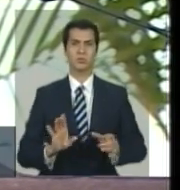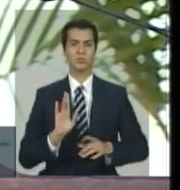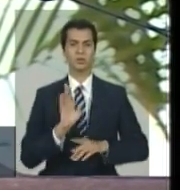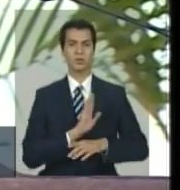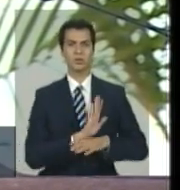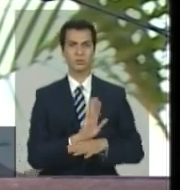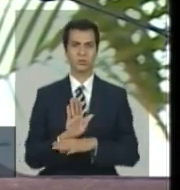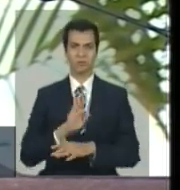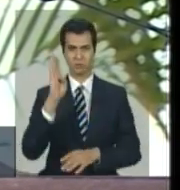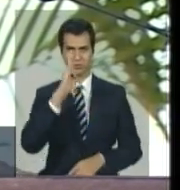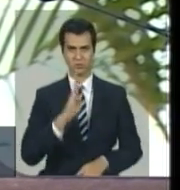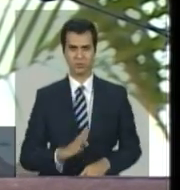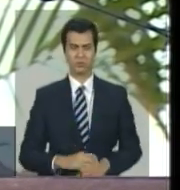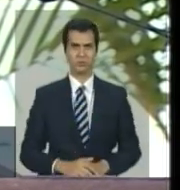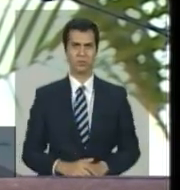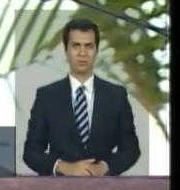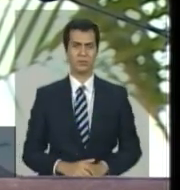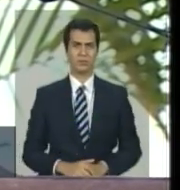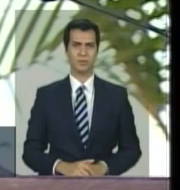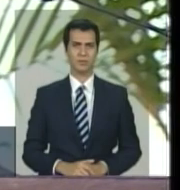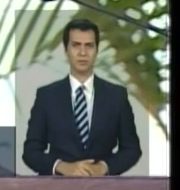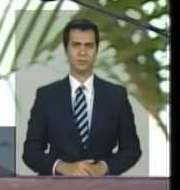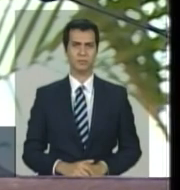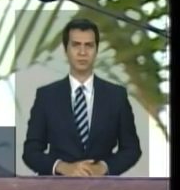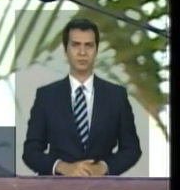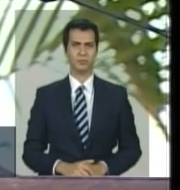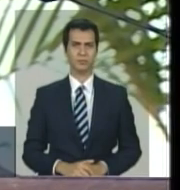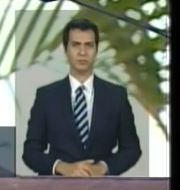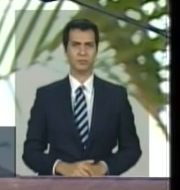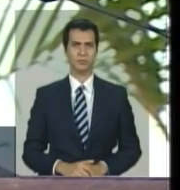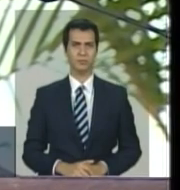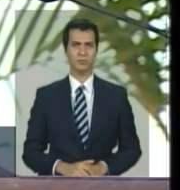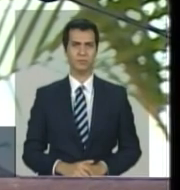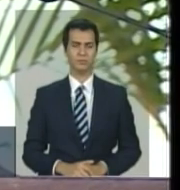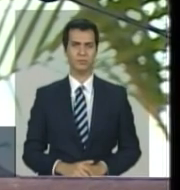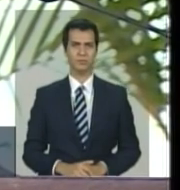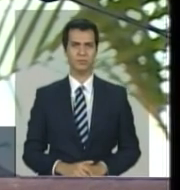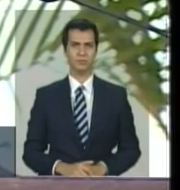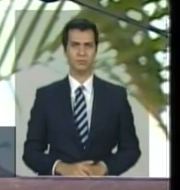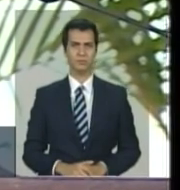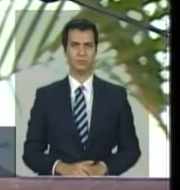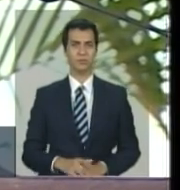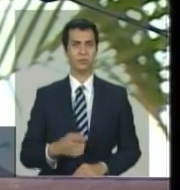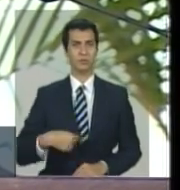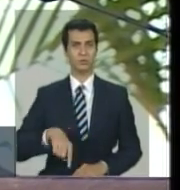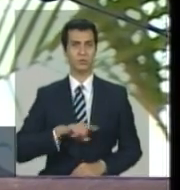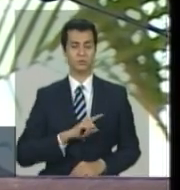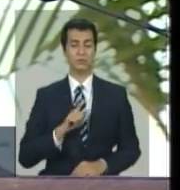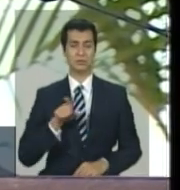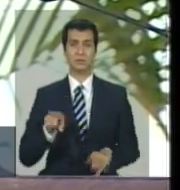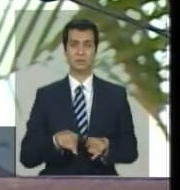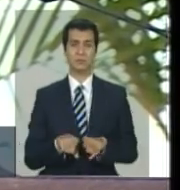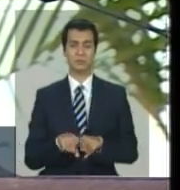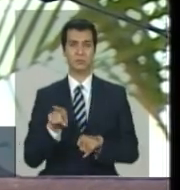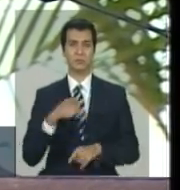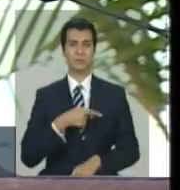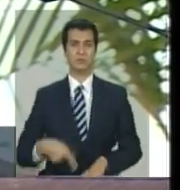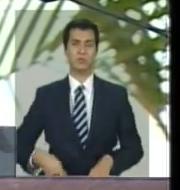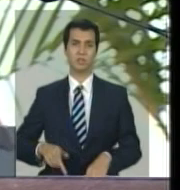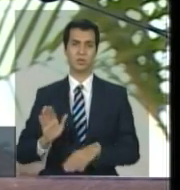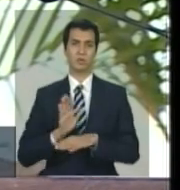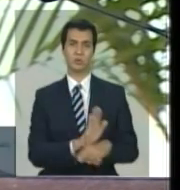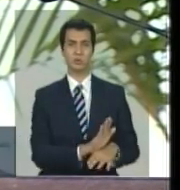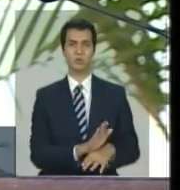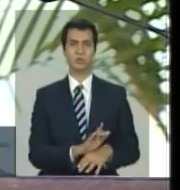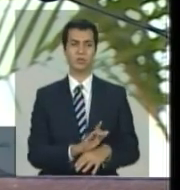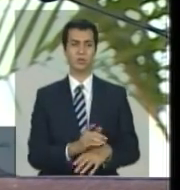o Brasil. Para o Poder Espacial, em particular, celebro o inestimável suporte de Vossa Excelência